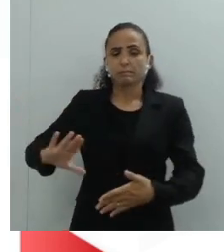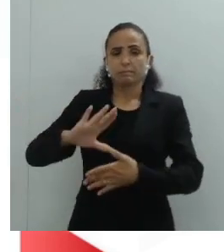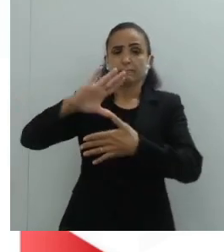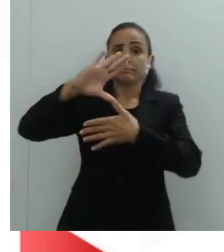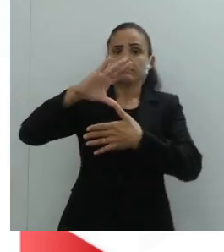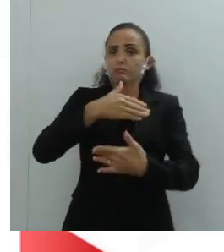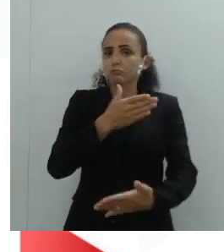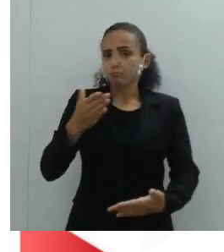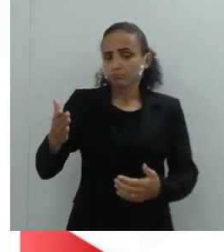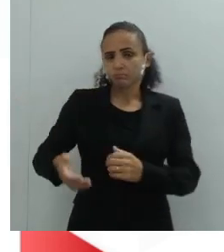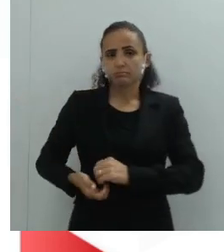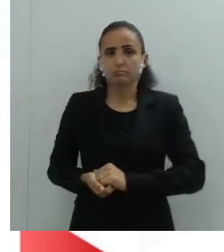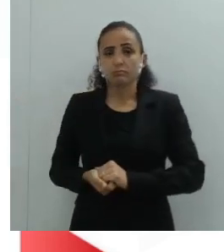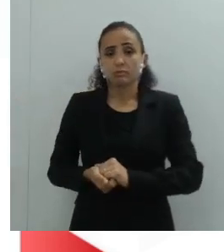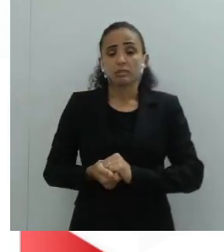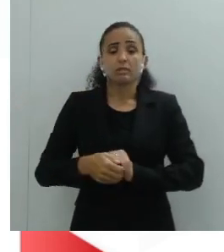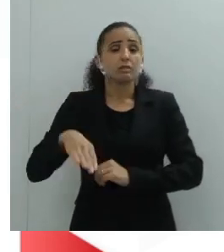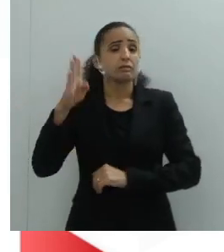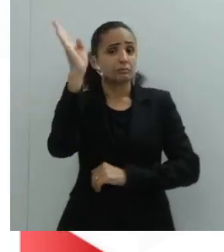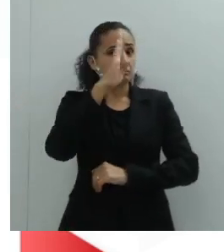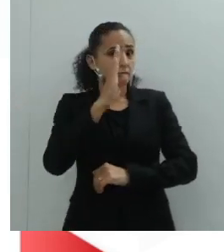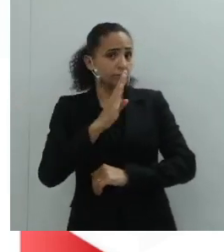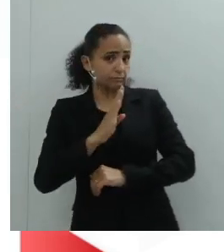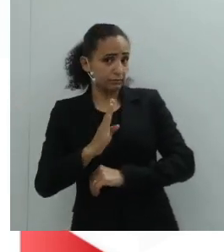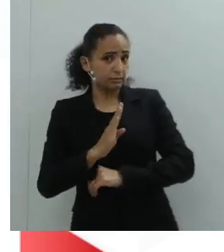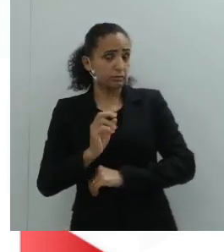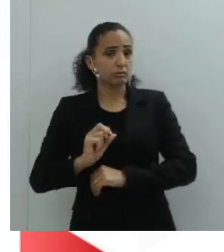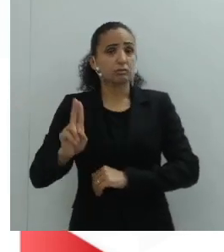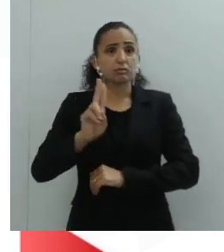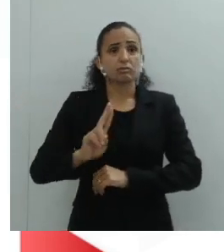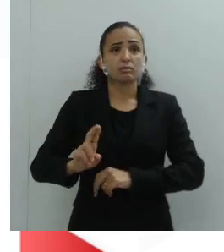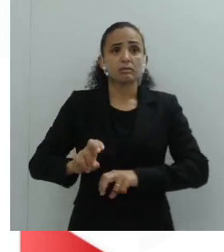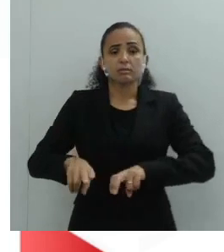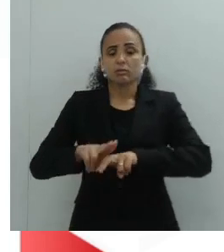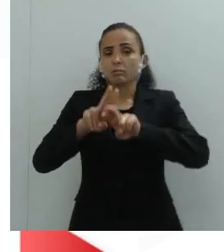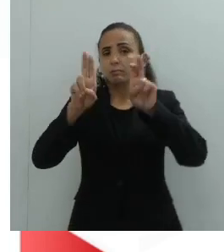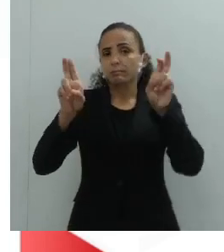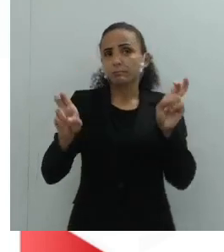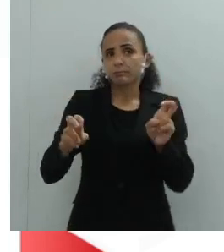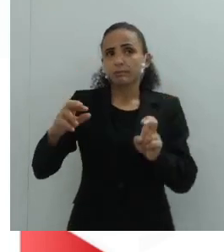tá bom? Para o Brasil se utiliza o termo